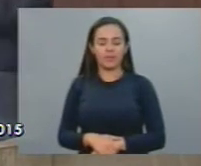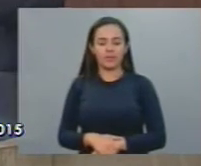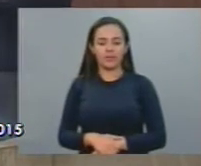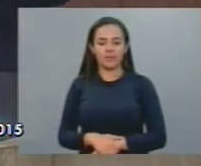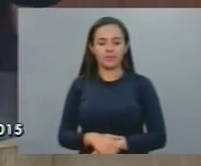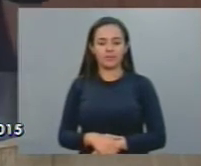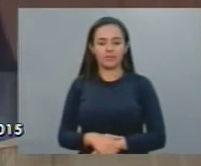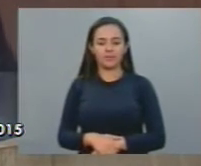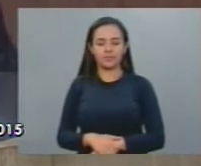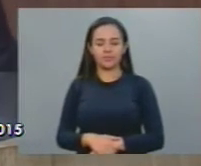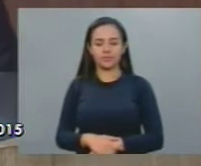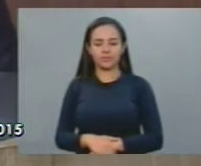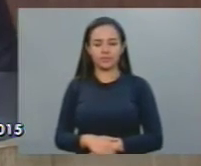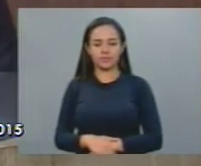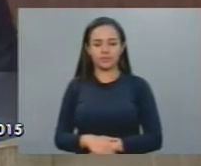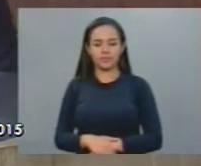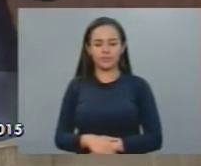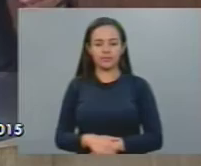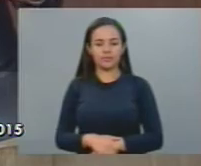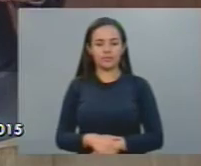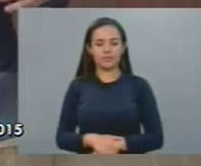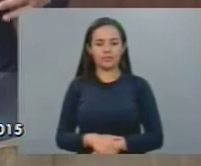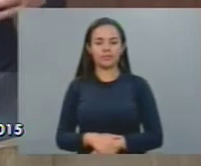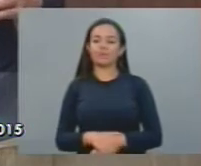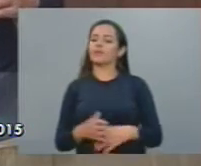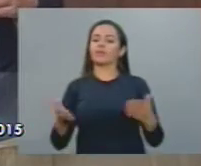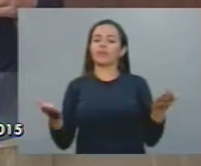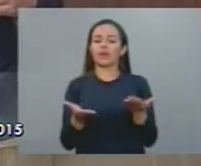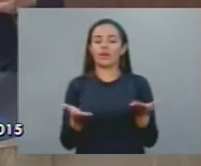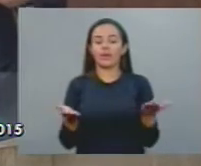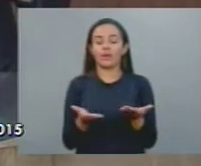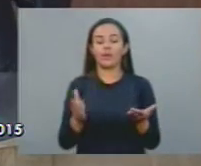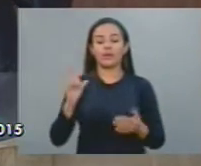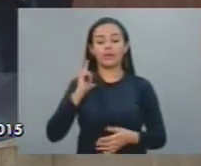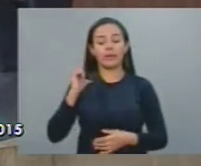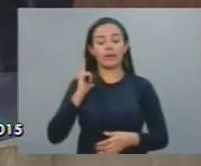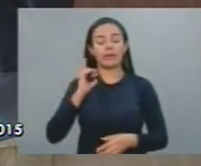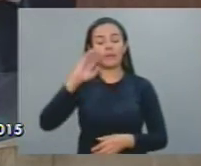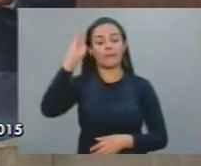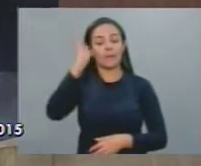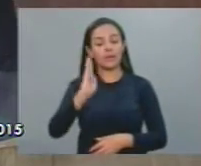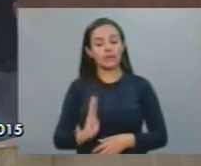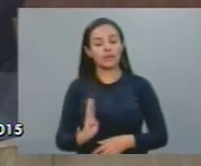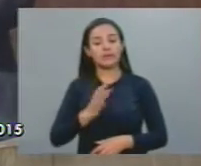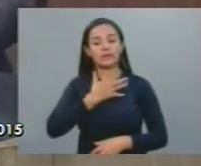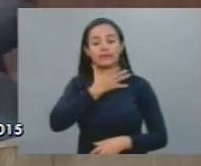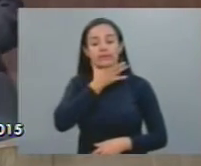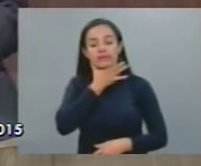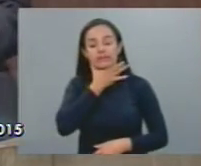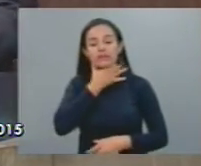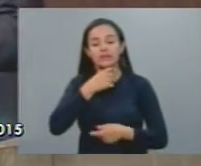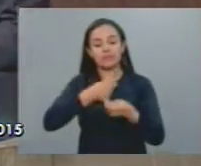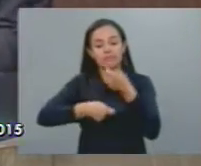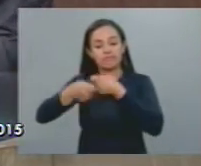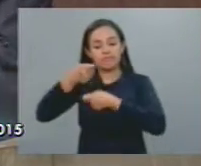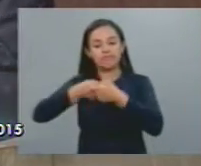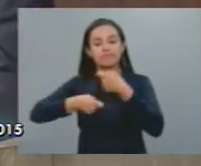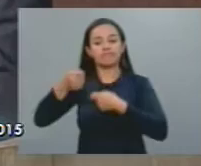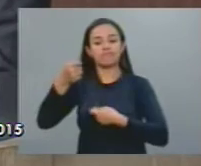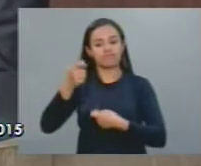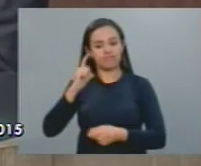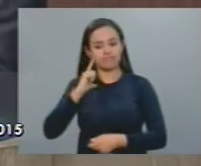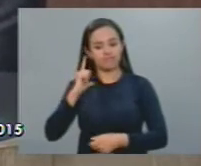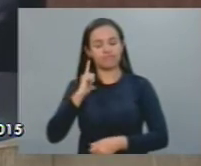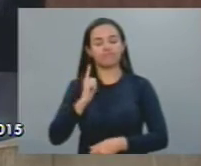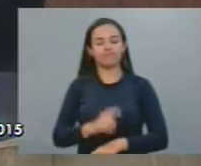Agora, com a estagnação econômica em razão do esgotamento do